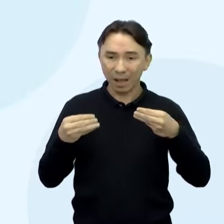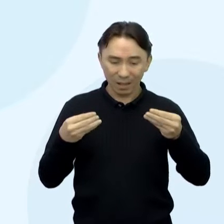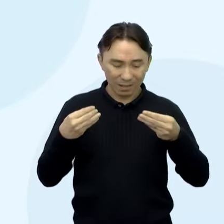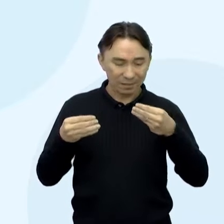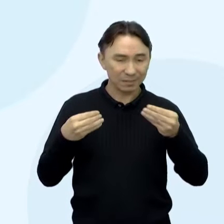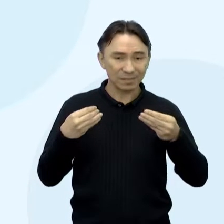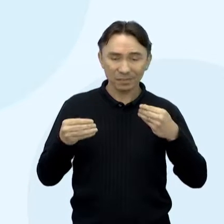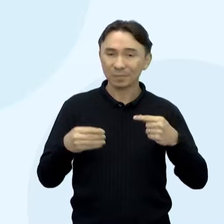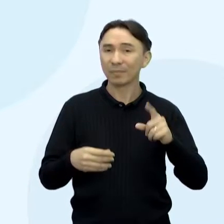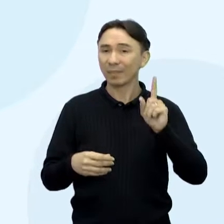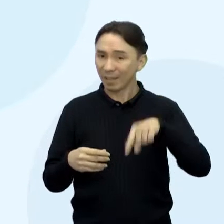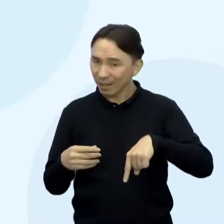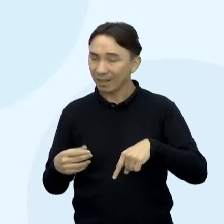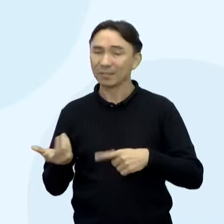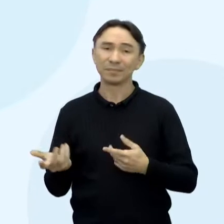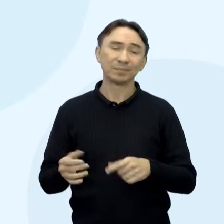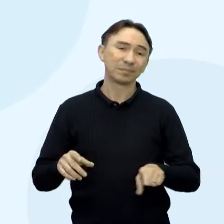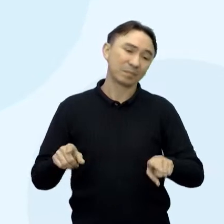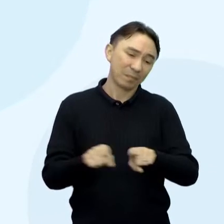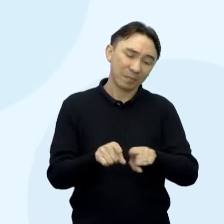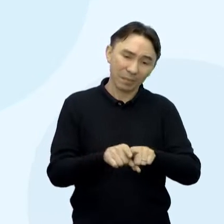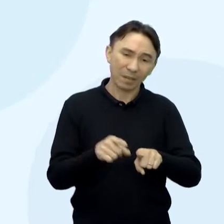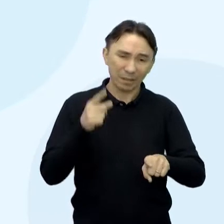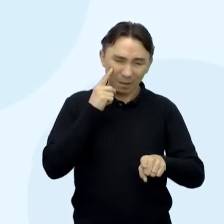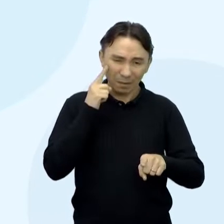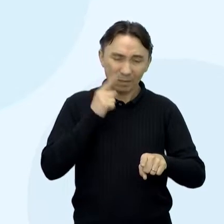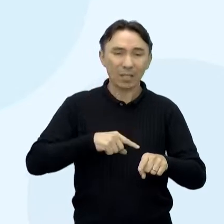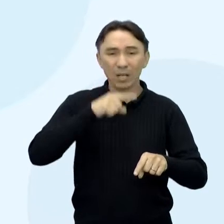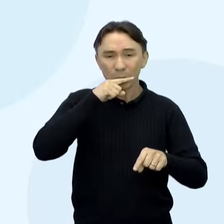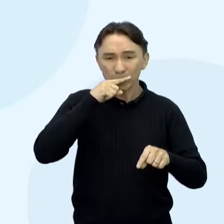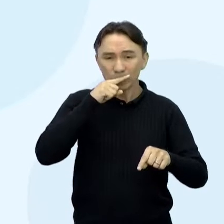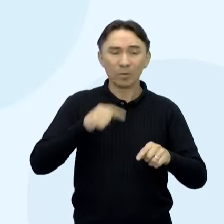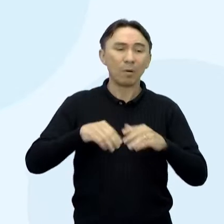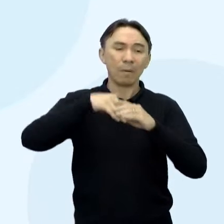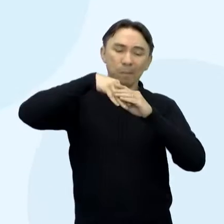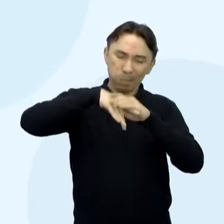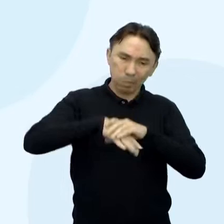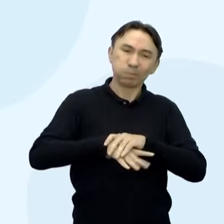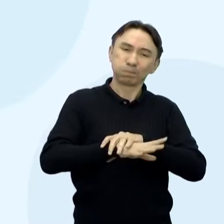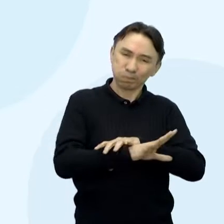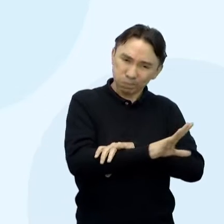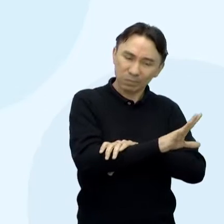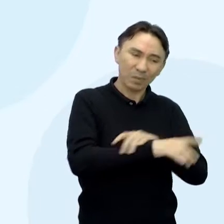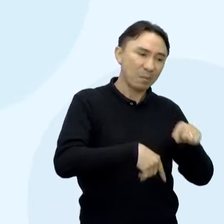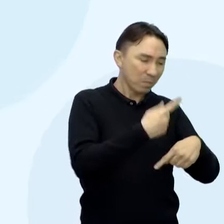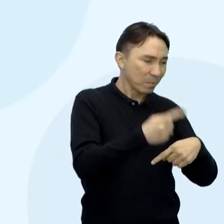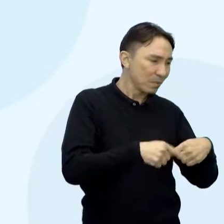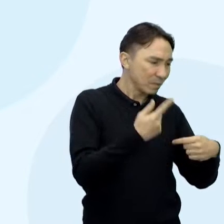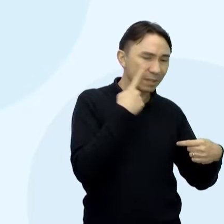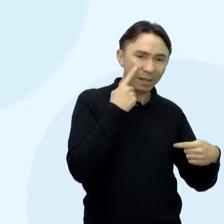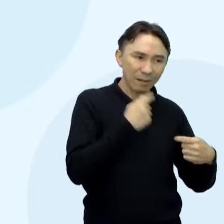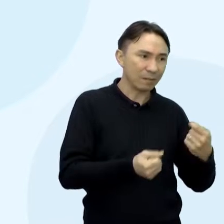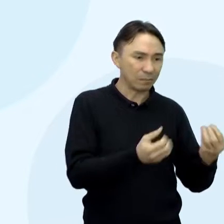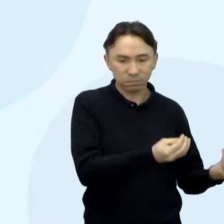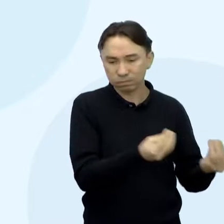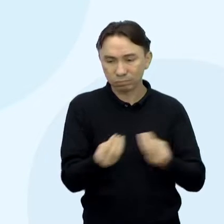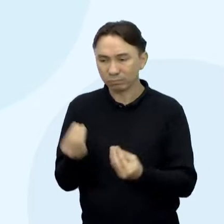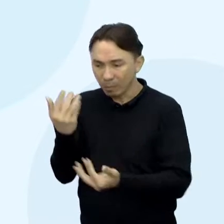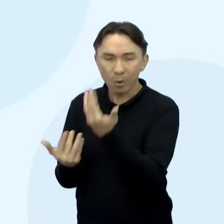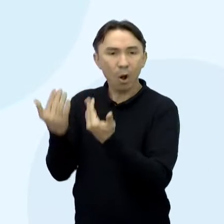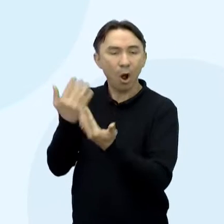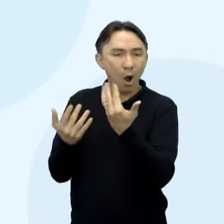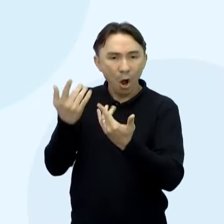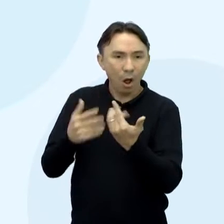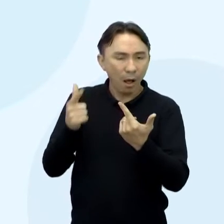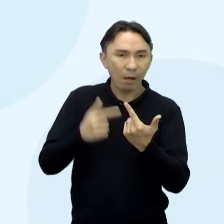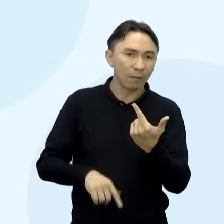bagaço, queimam, né, como uma termoelétrica para produzir energia para a própria indústria, né.